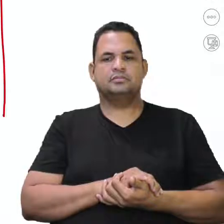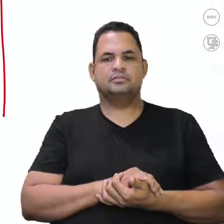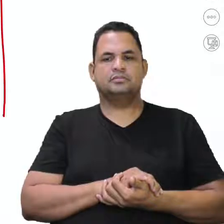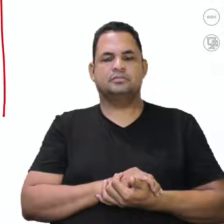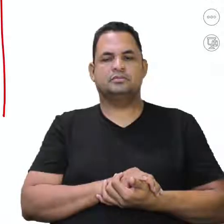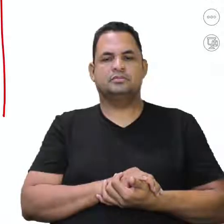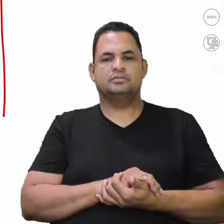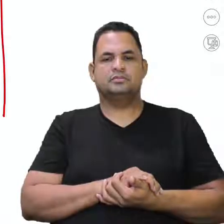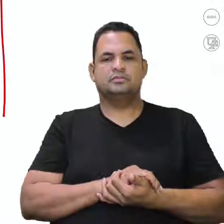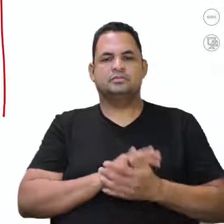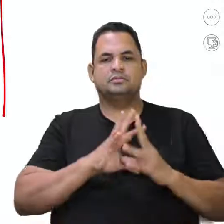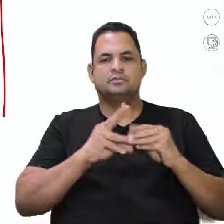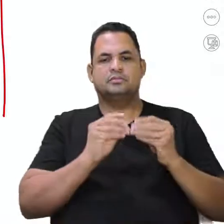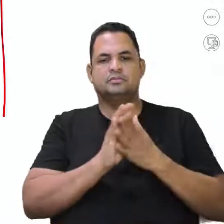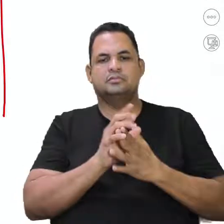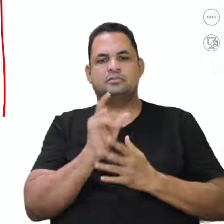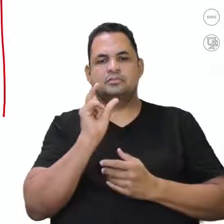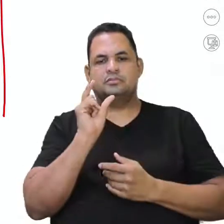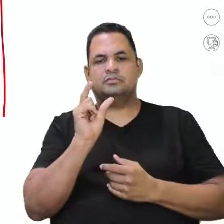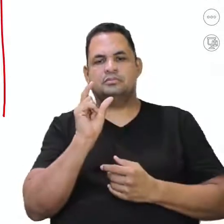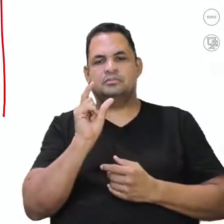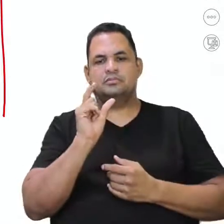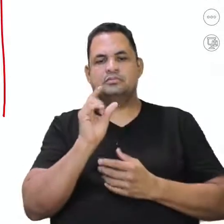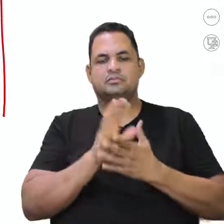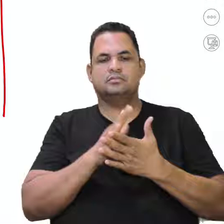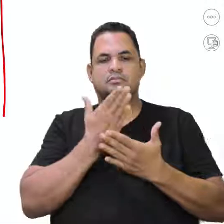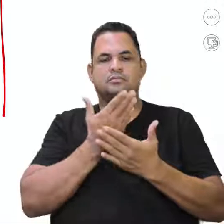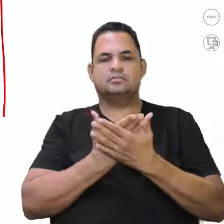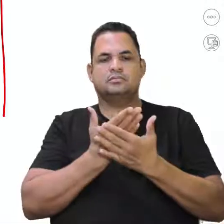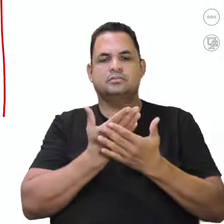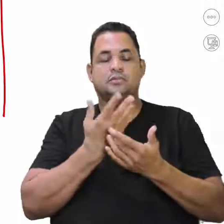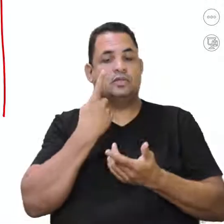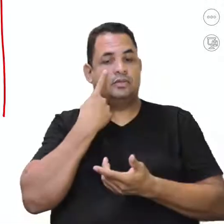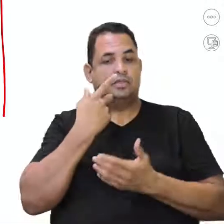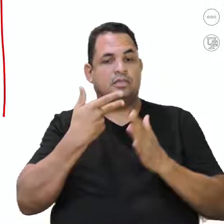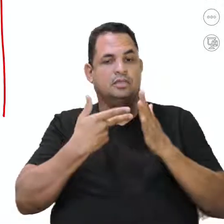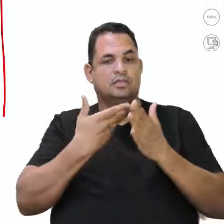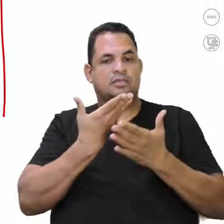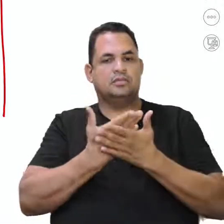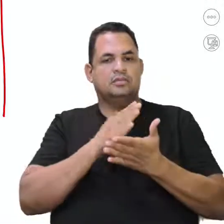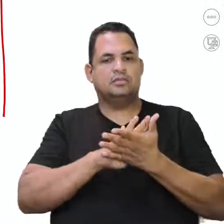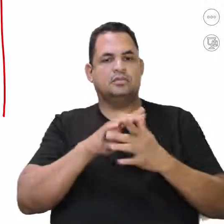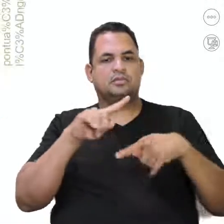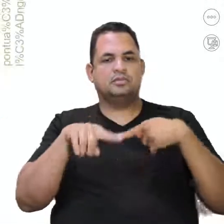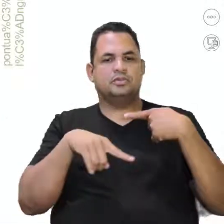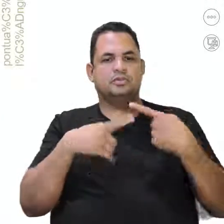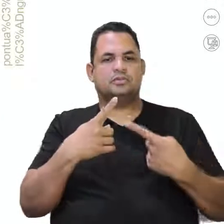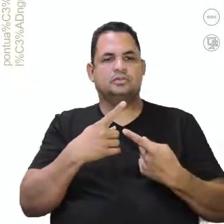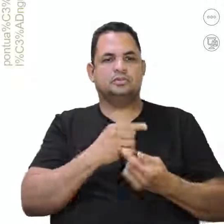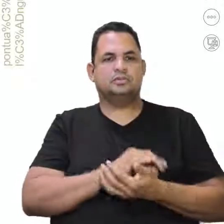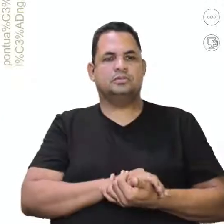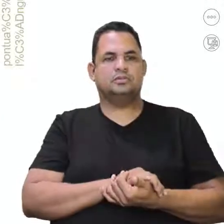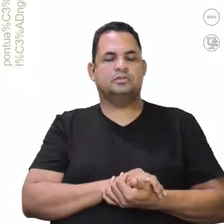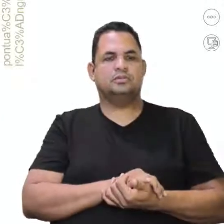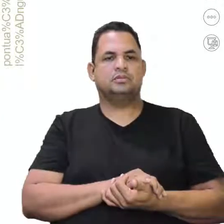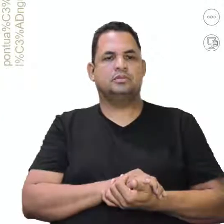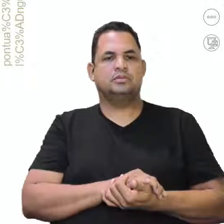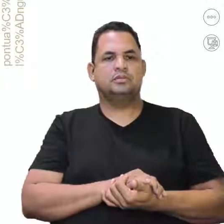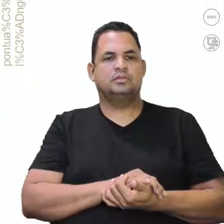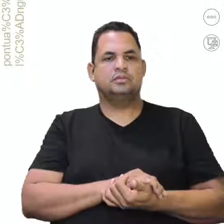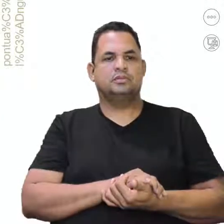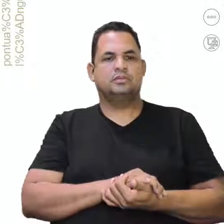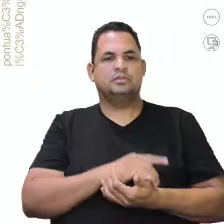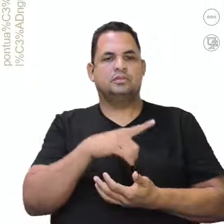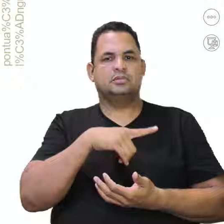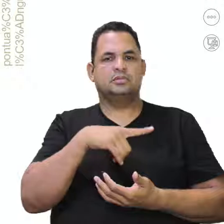no e nothing. Todas essas palavras, vamos ver a tradução daqui a pouco. Vamos lá?